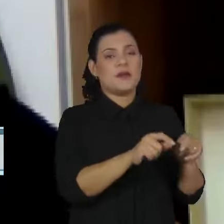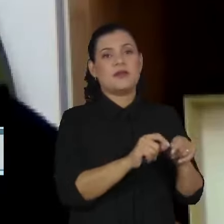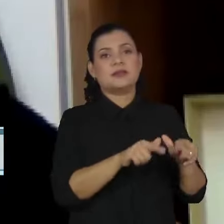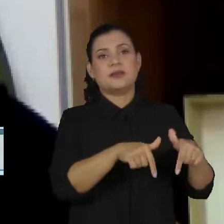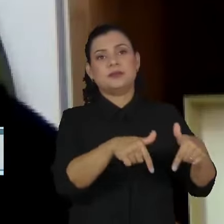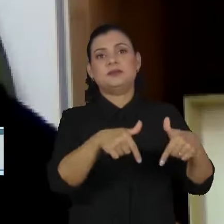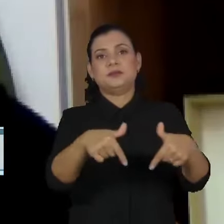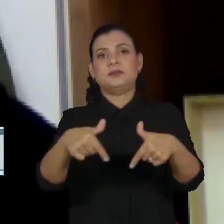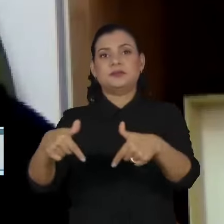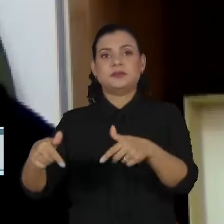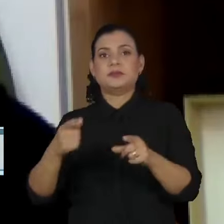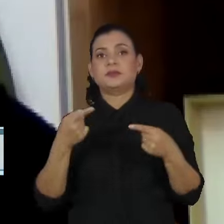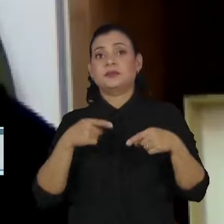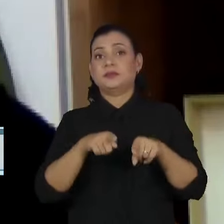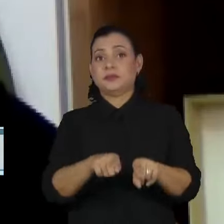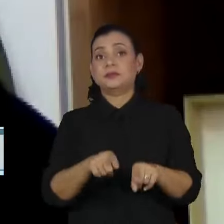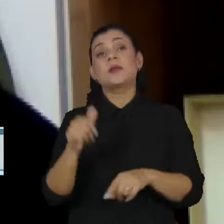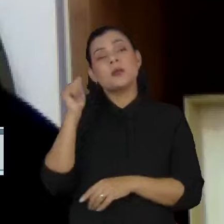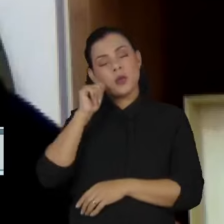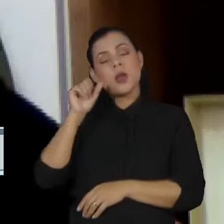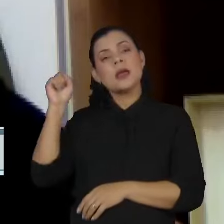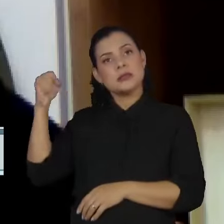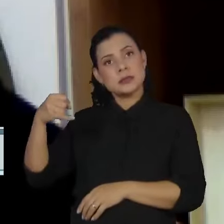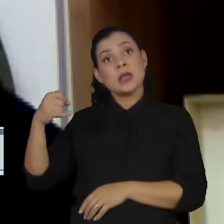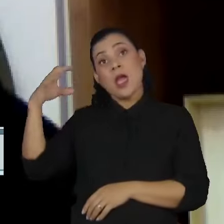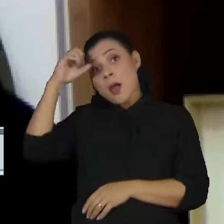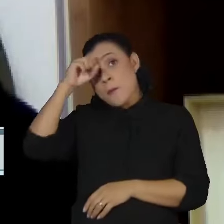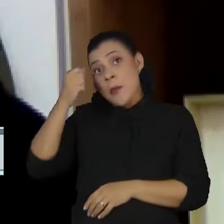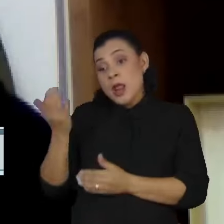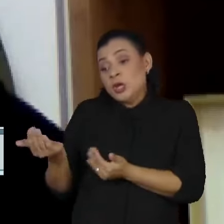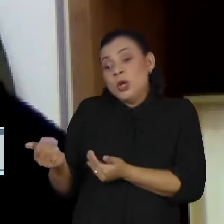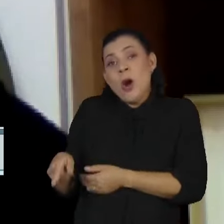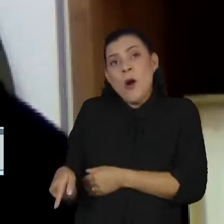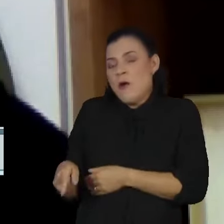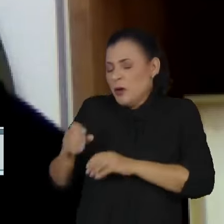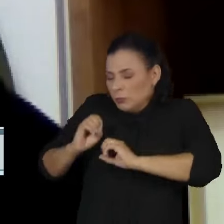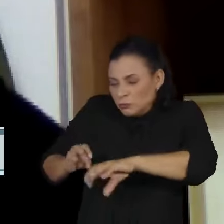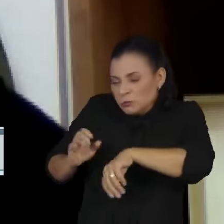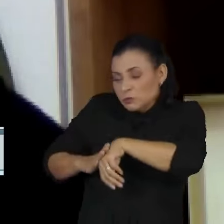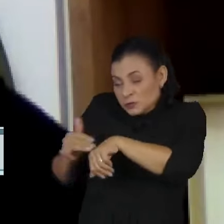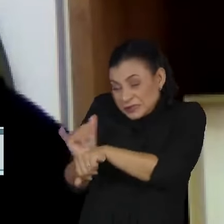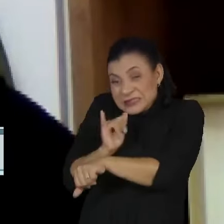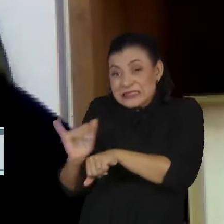tempo. O que acontece é que, sim, a mulher ela aprende desde muito cedo